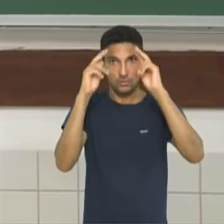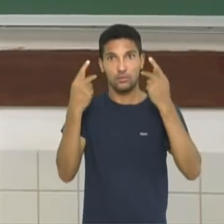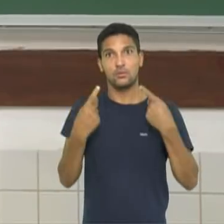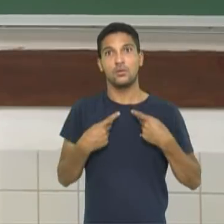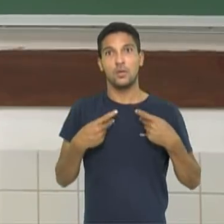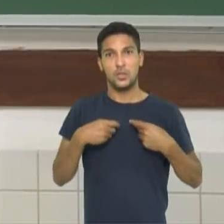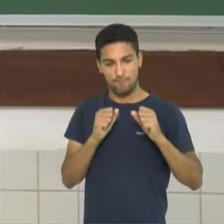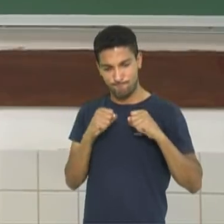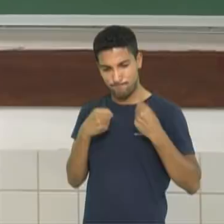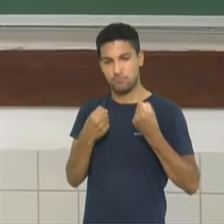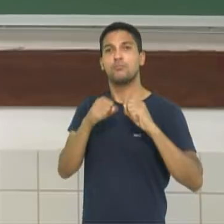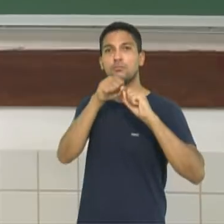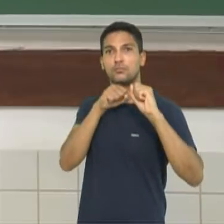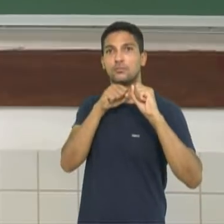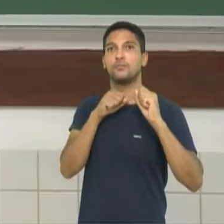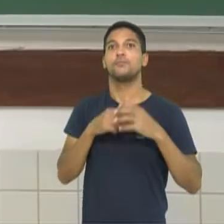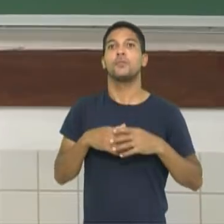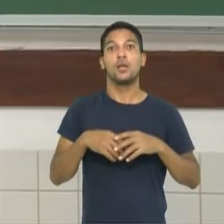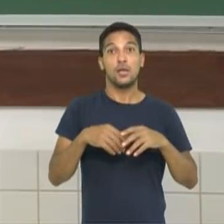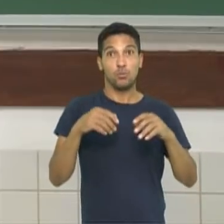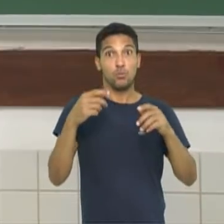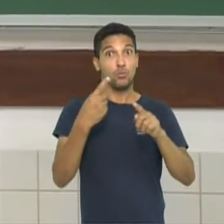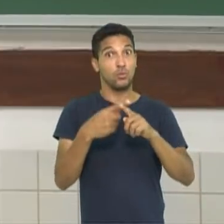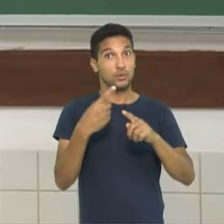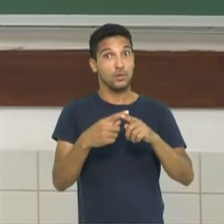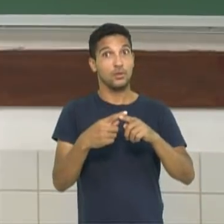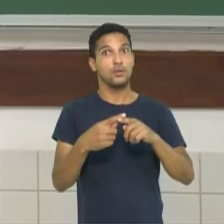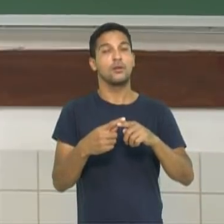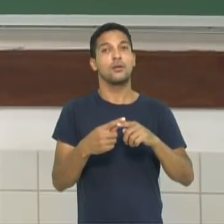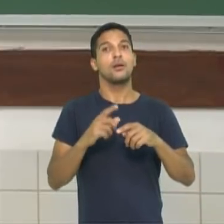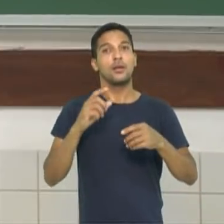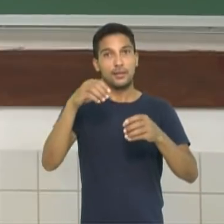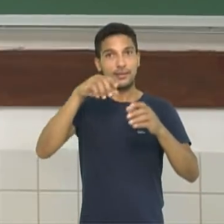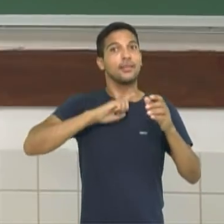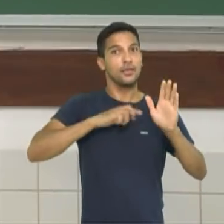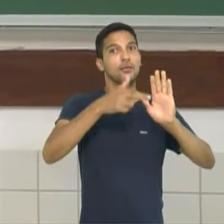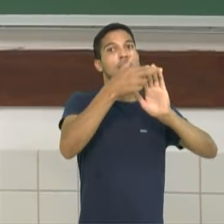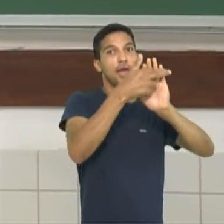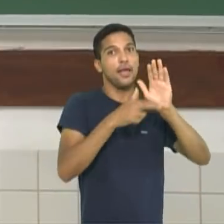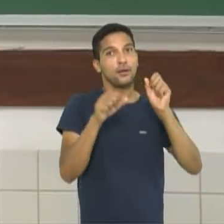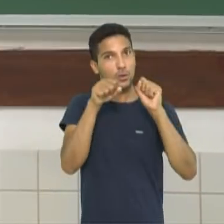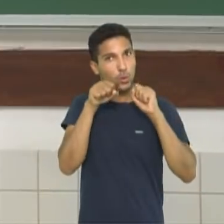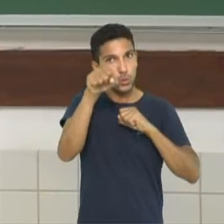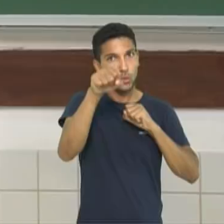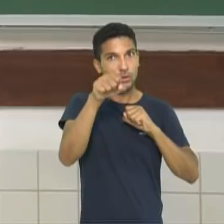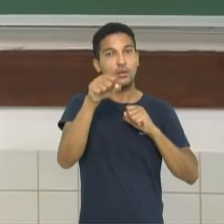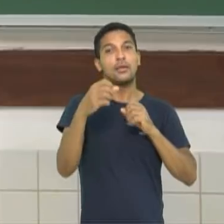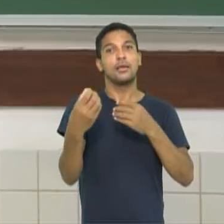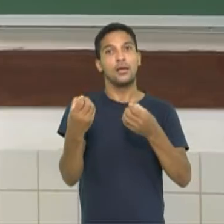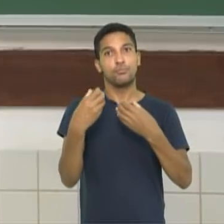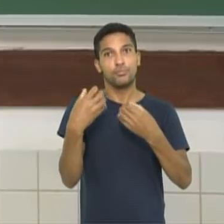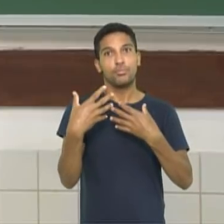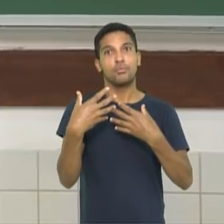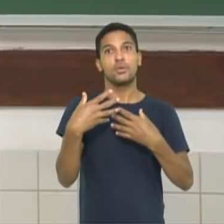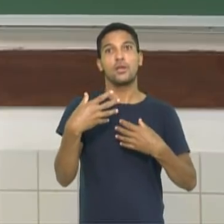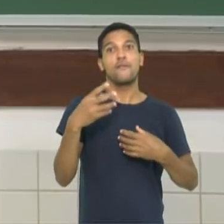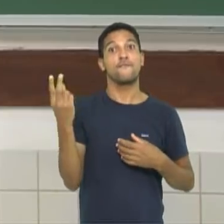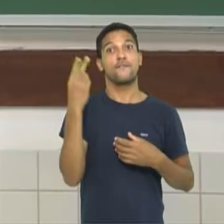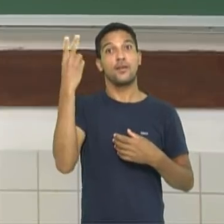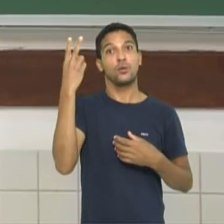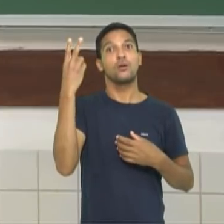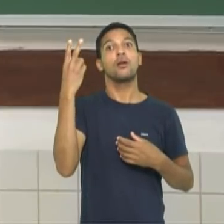Acabaram tornando-se esportes, se esportivizando, e dessa forma começaram a contribuir para a nossa formação